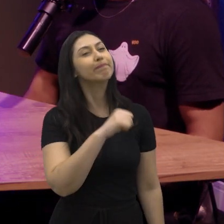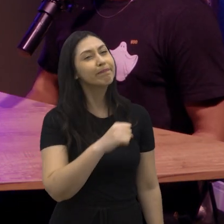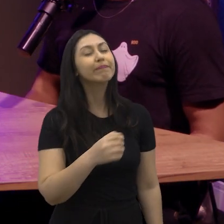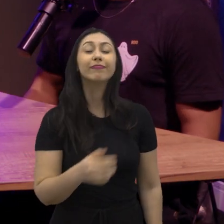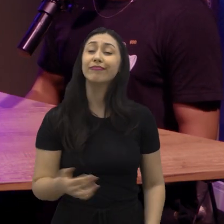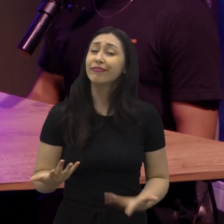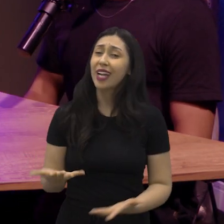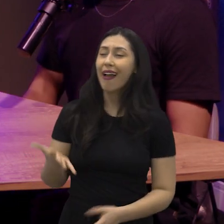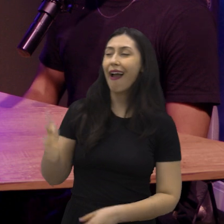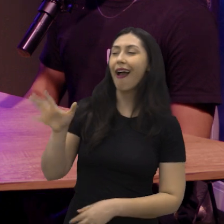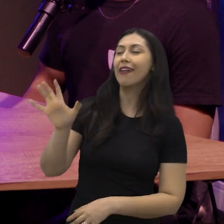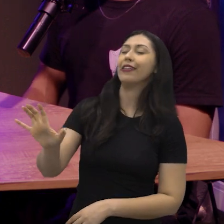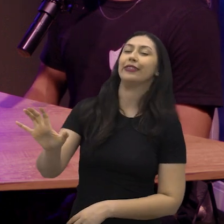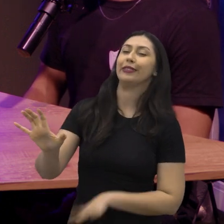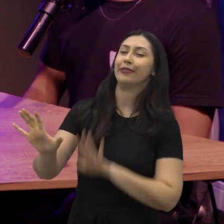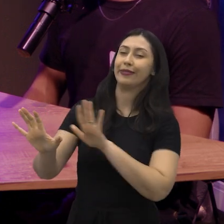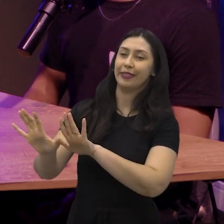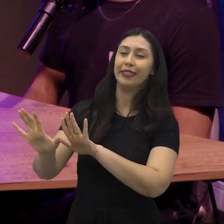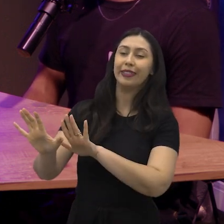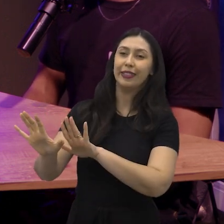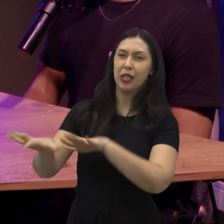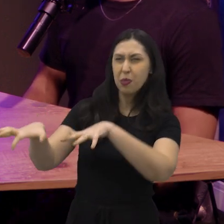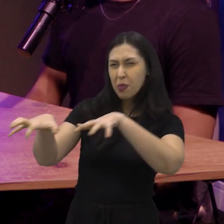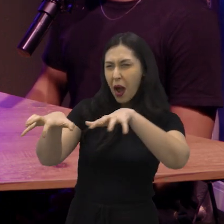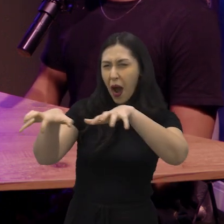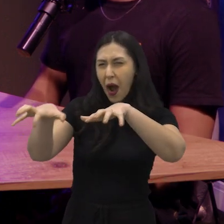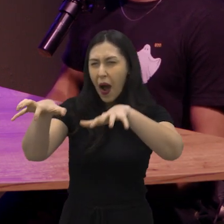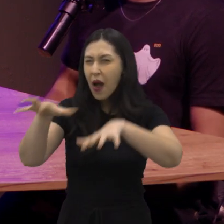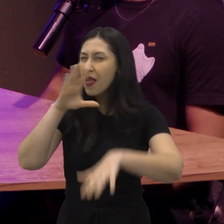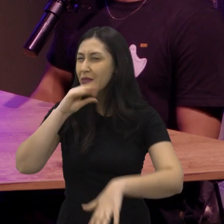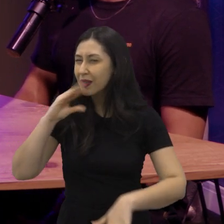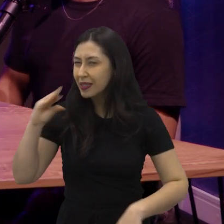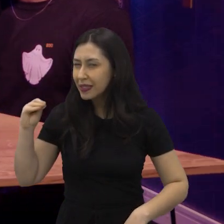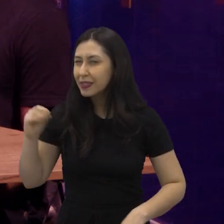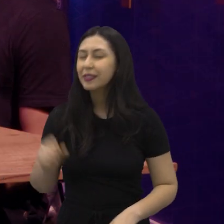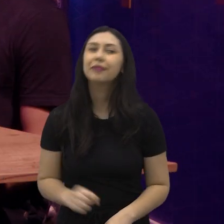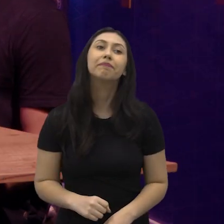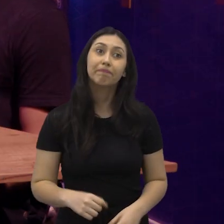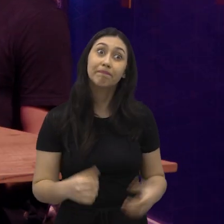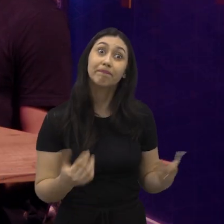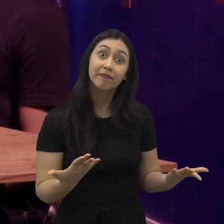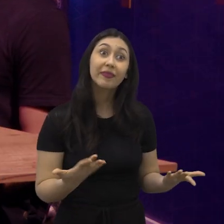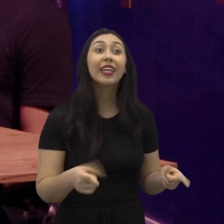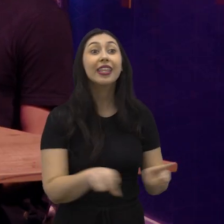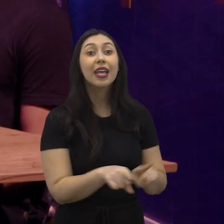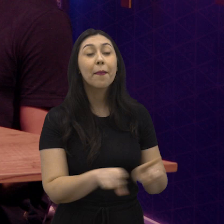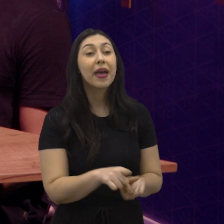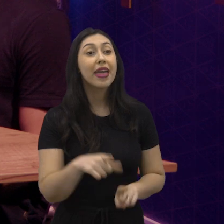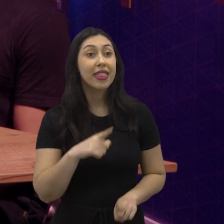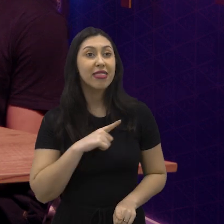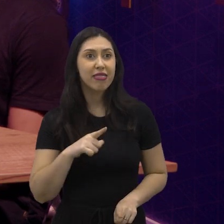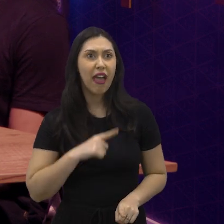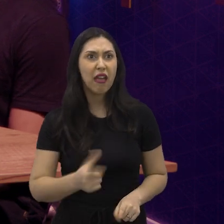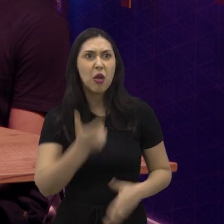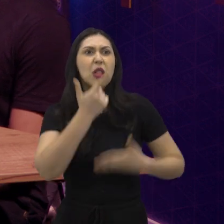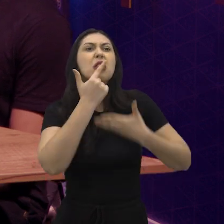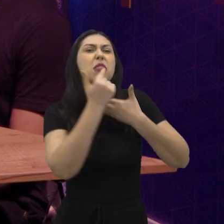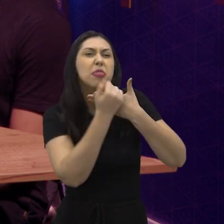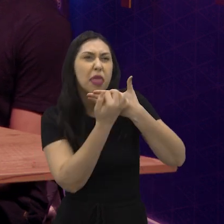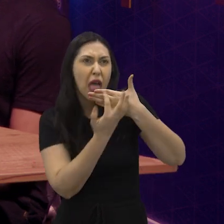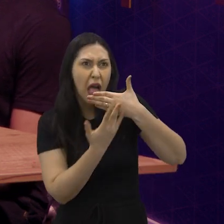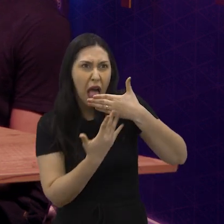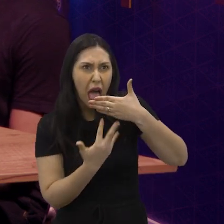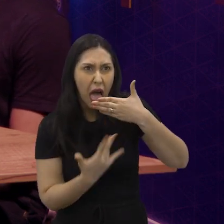Então é mais ou menos essa a vibe do terror teen. Pois é. Aí a gente vai pro gore, que é o terror